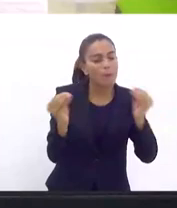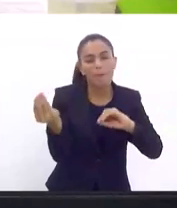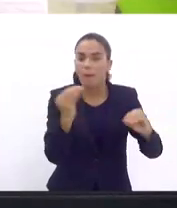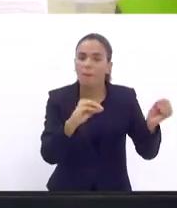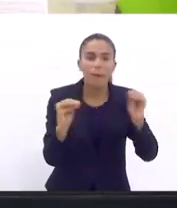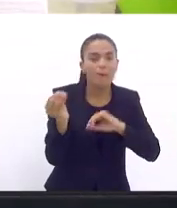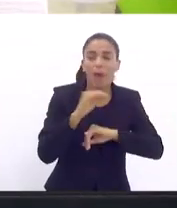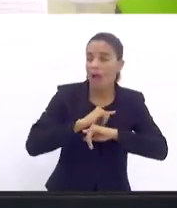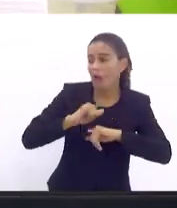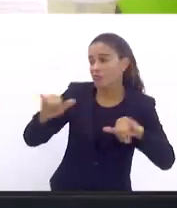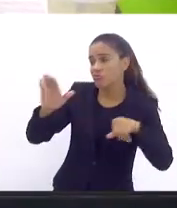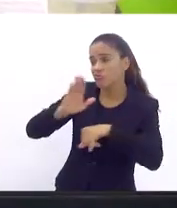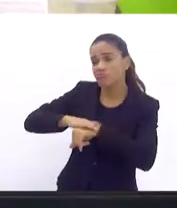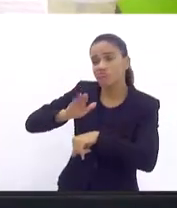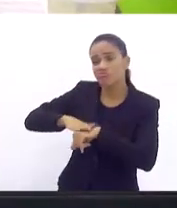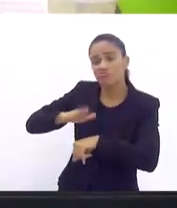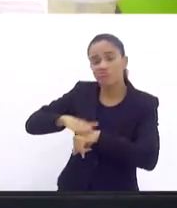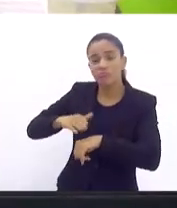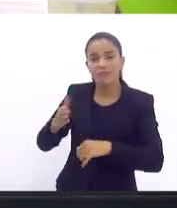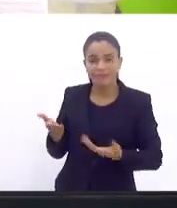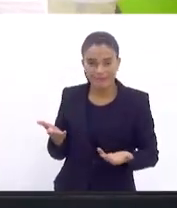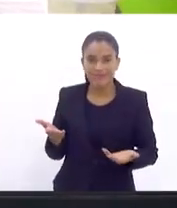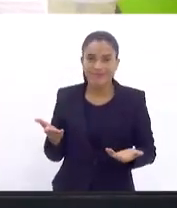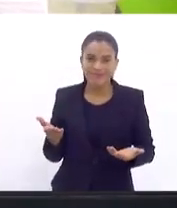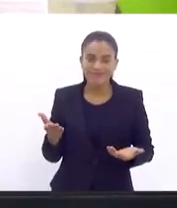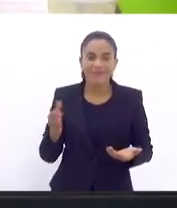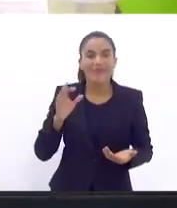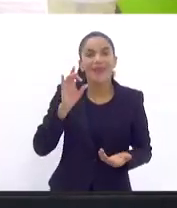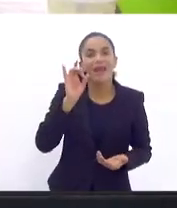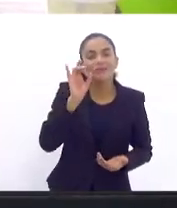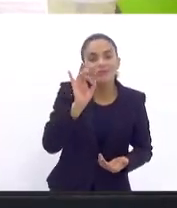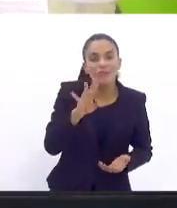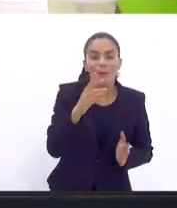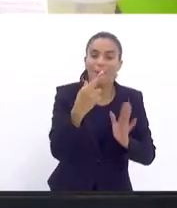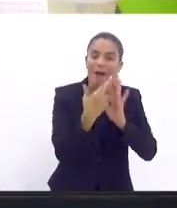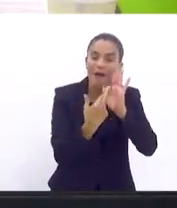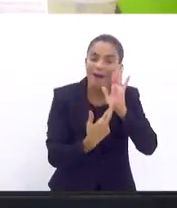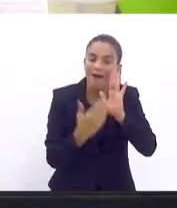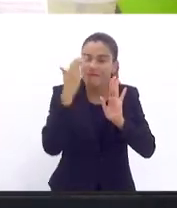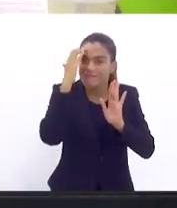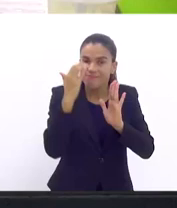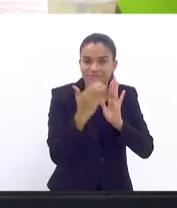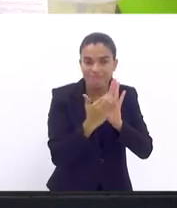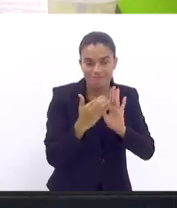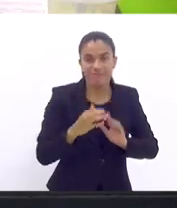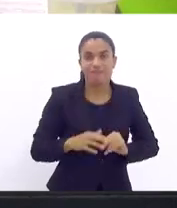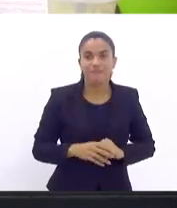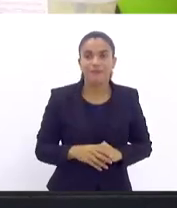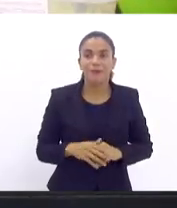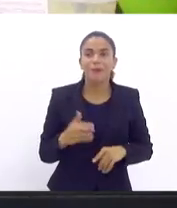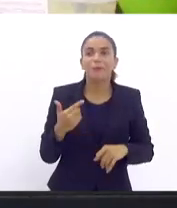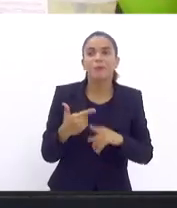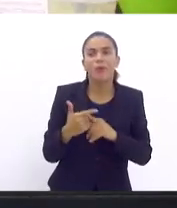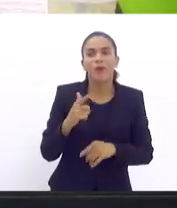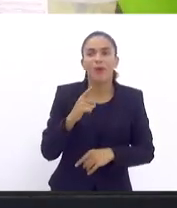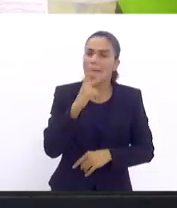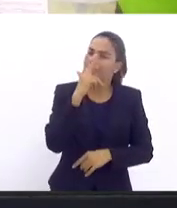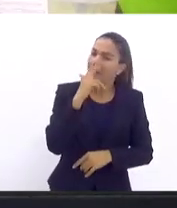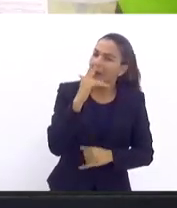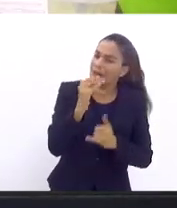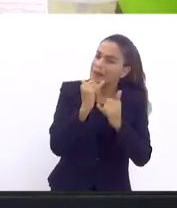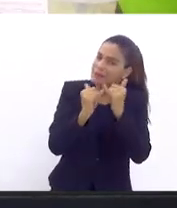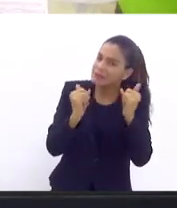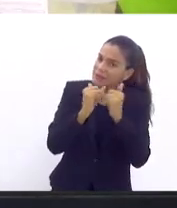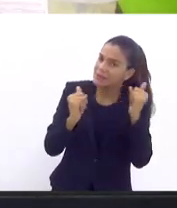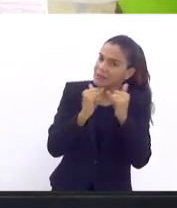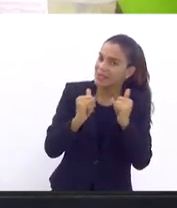anuncio e fácil e tal então assim é só para dialogar um pouquinho com que vossa excelência tá pensando porque era um pouco parecido com